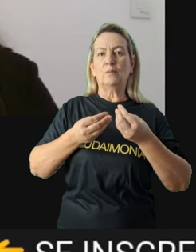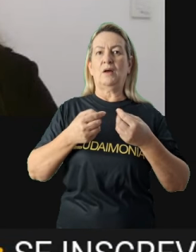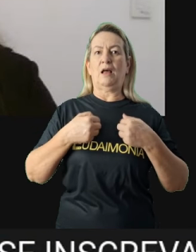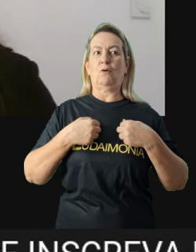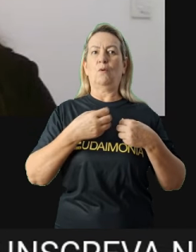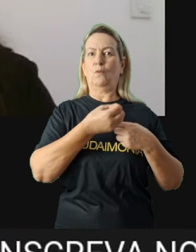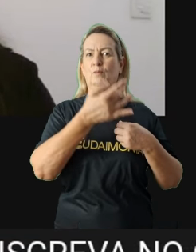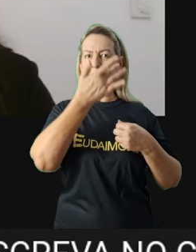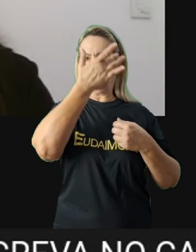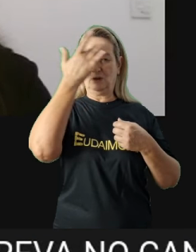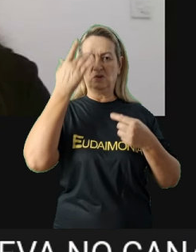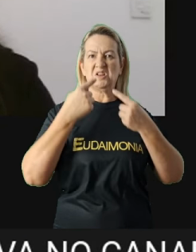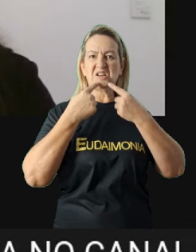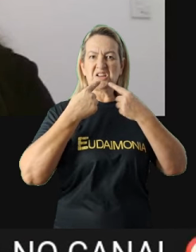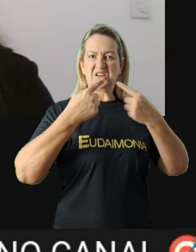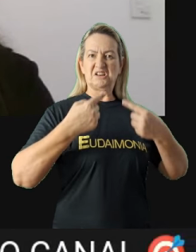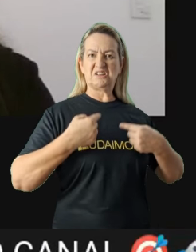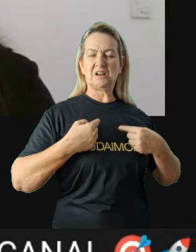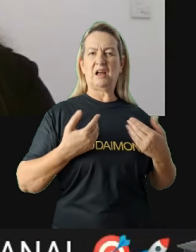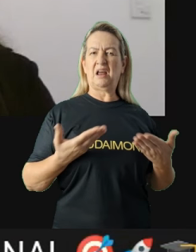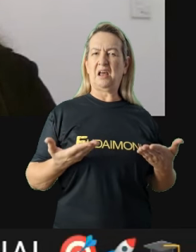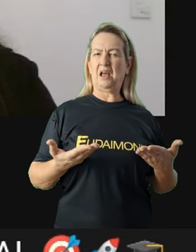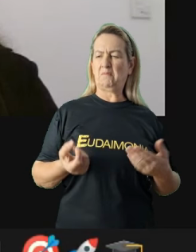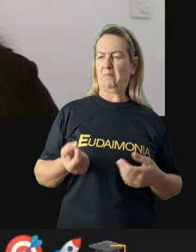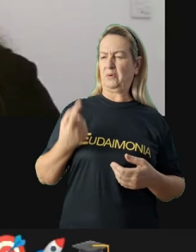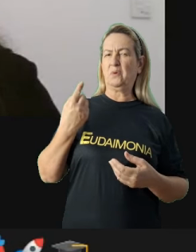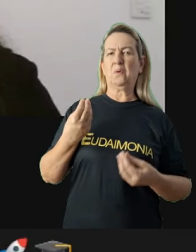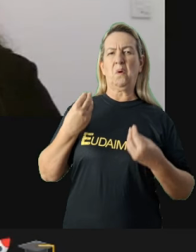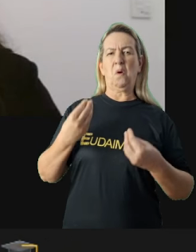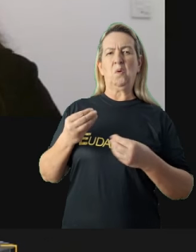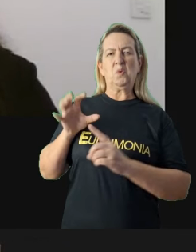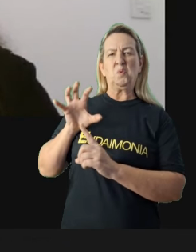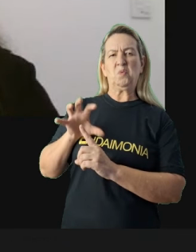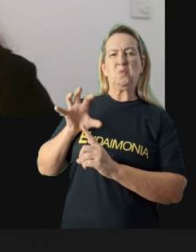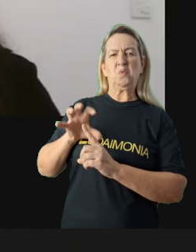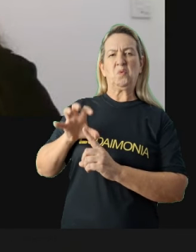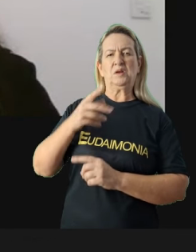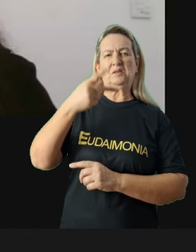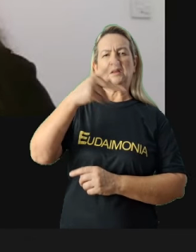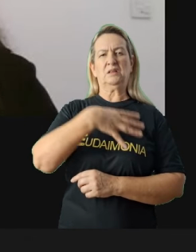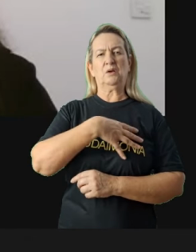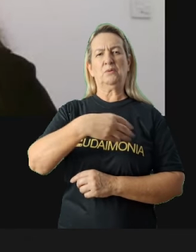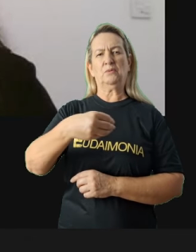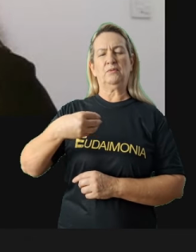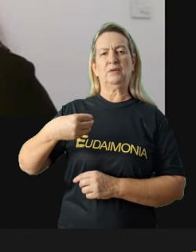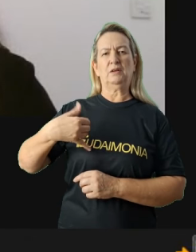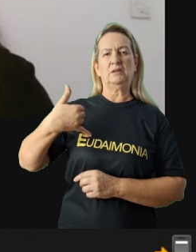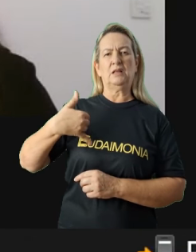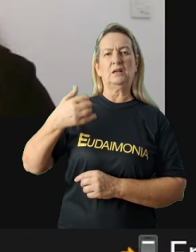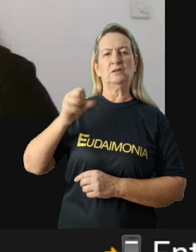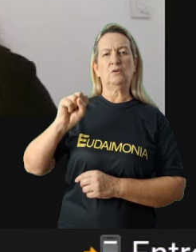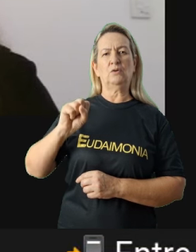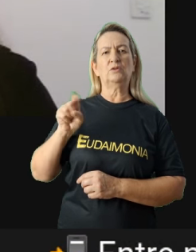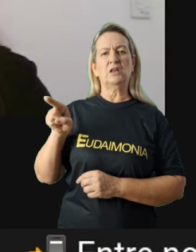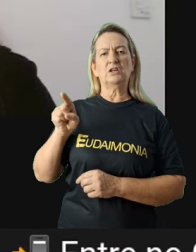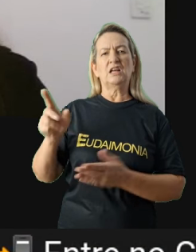para entender esse movimento, né? E fui criticado, inclusive, viu? Fui criticado. Paulo, não faça